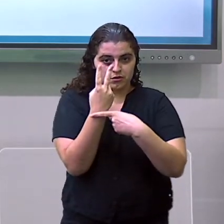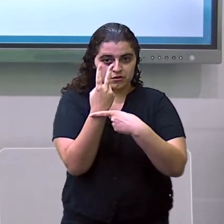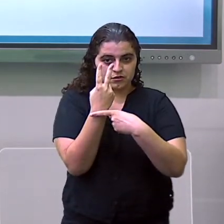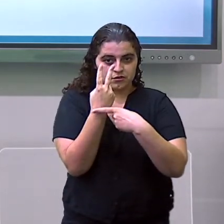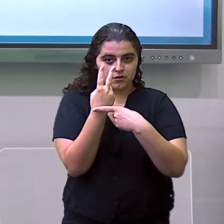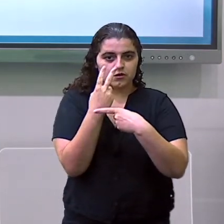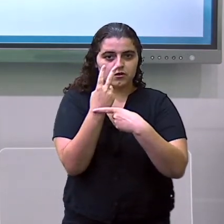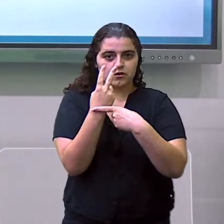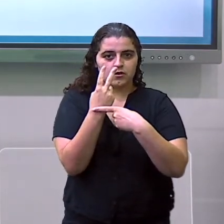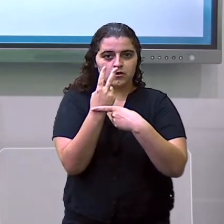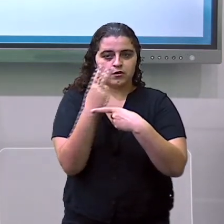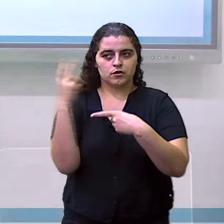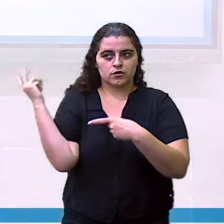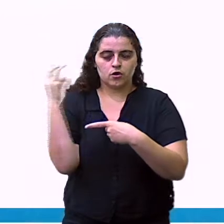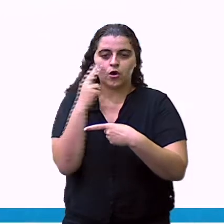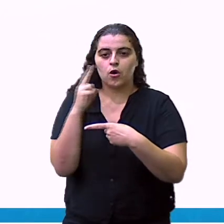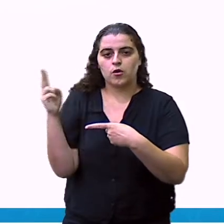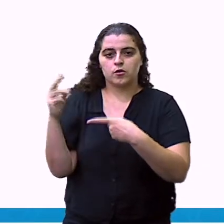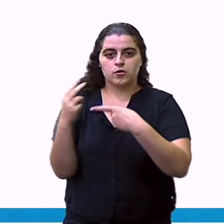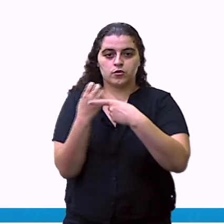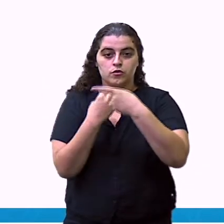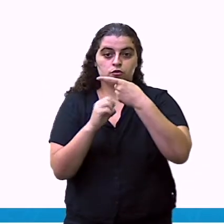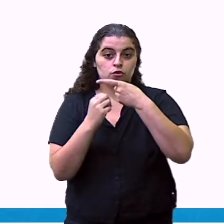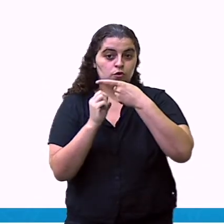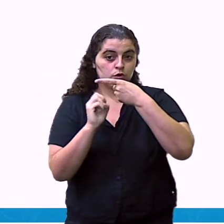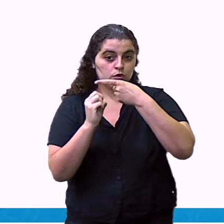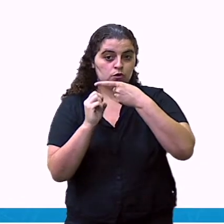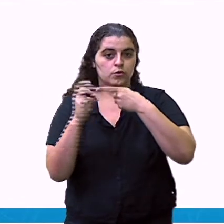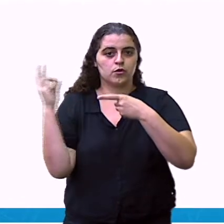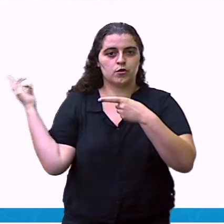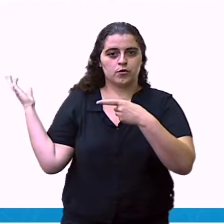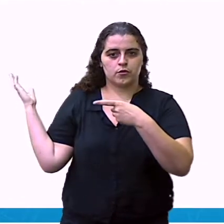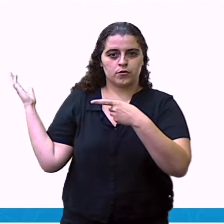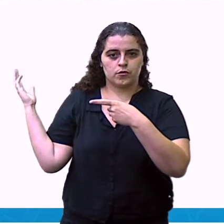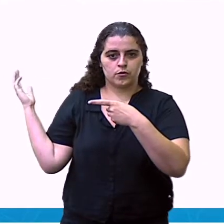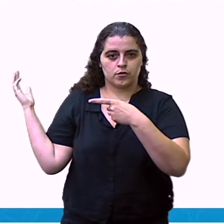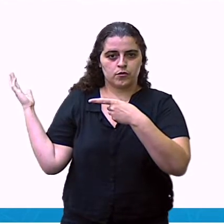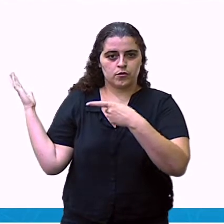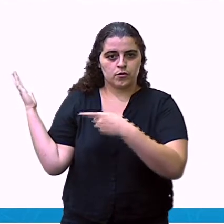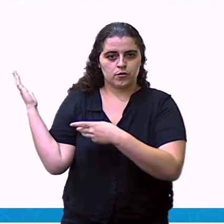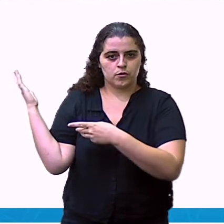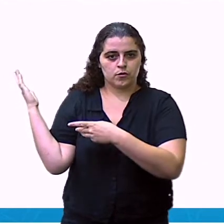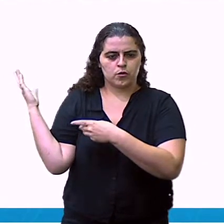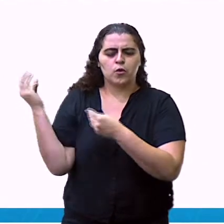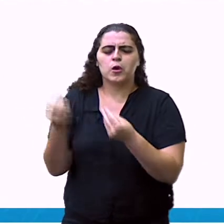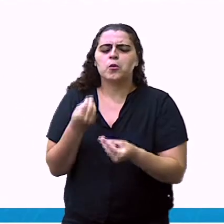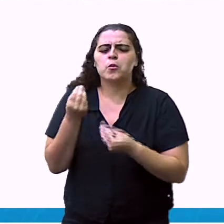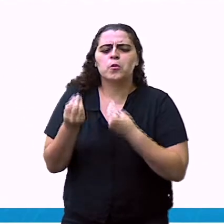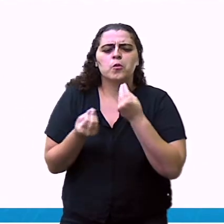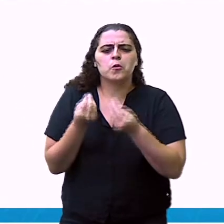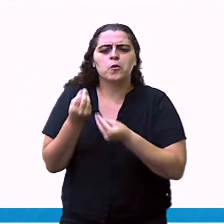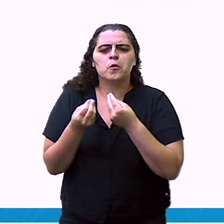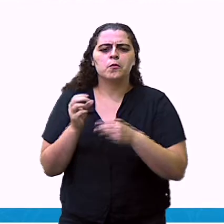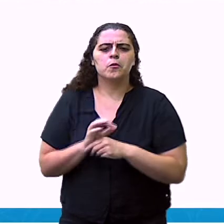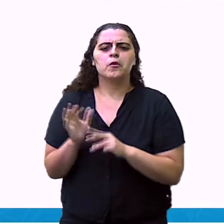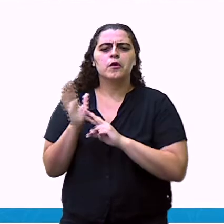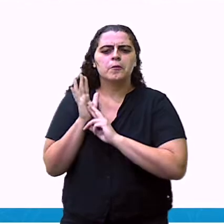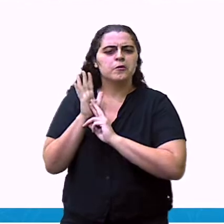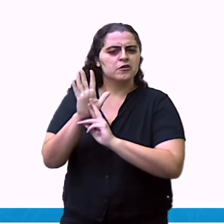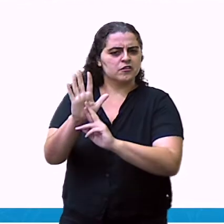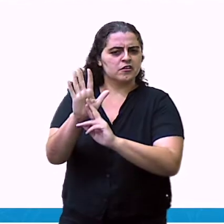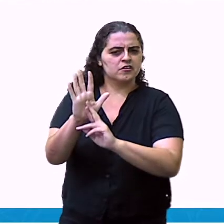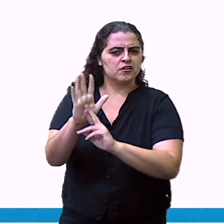seja, 2 pedaços deste total desta pizza. Então, como eu faço para